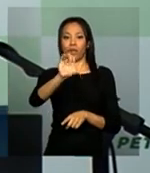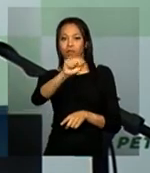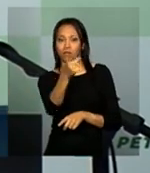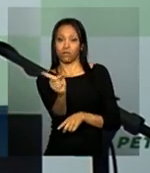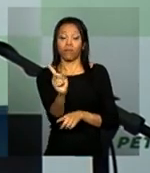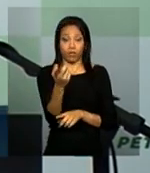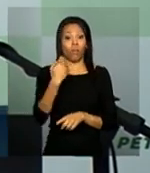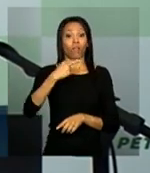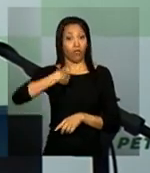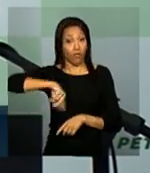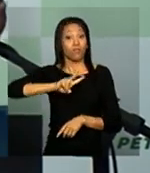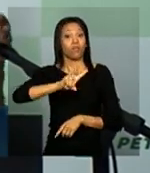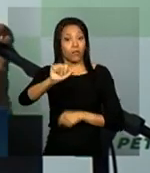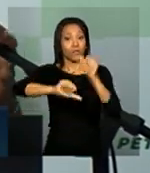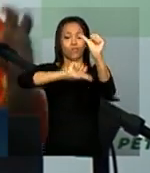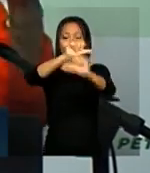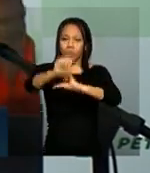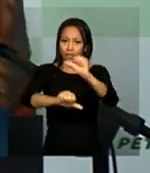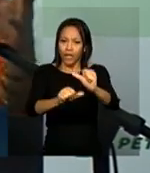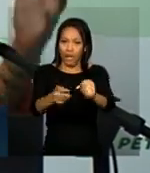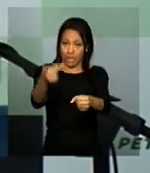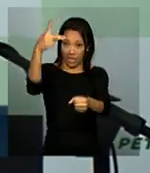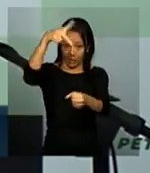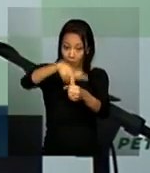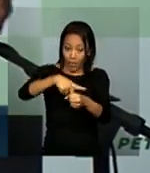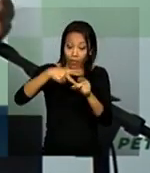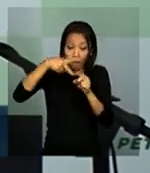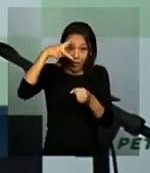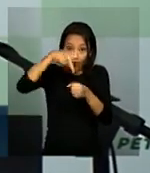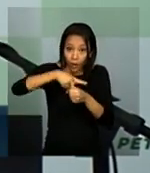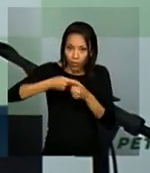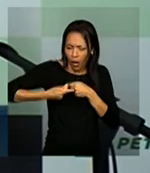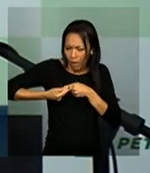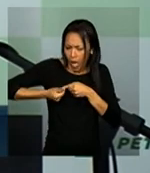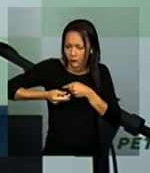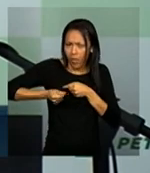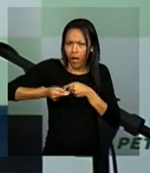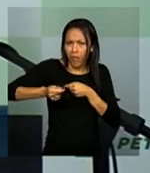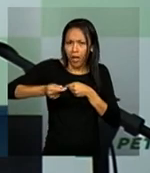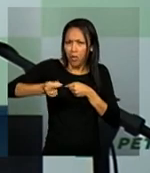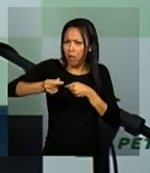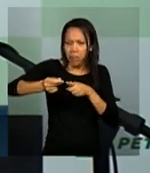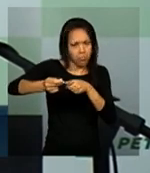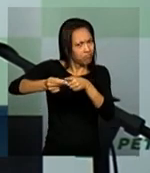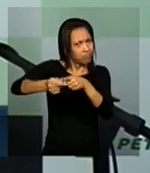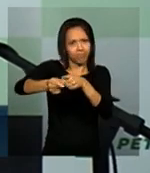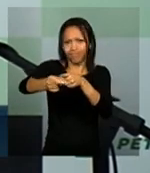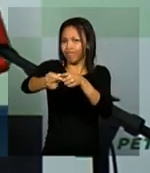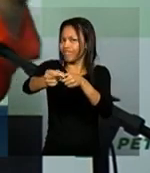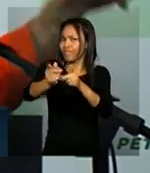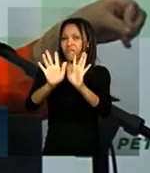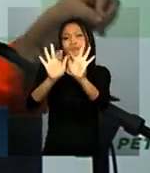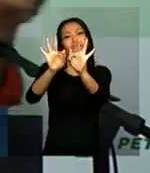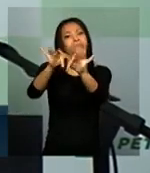transformar a riqueza, que é finita, porque o petróleo não é uma energia renovável.